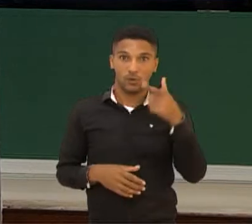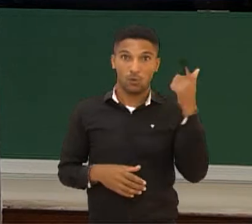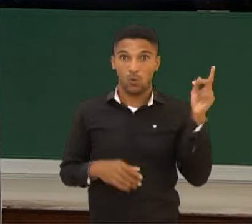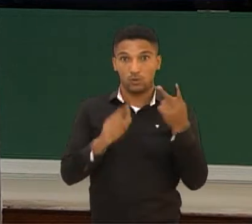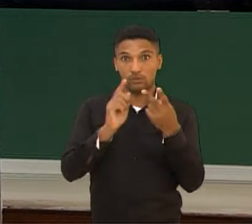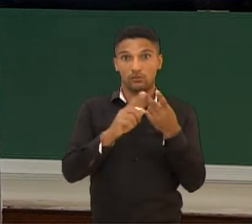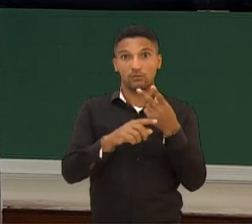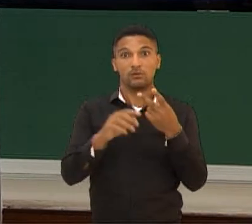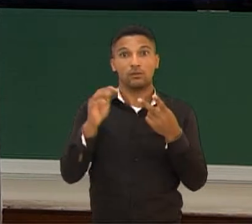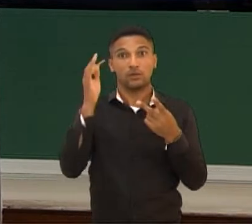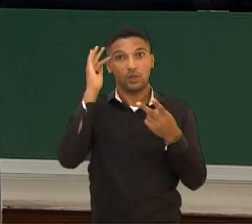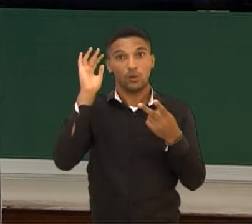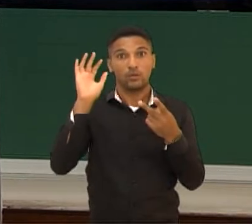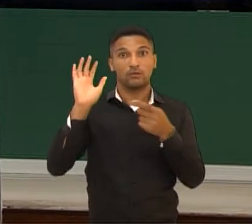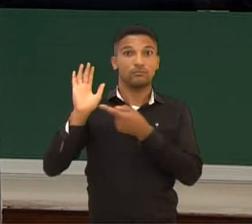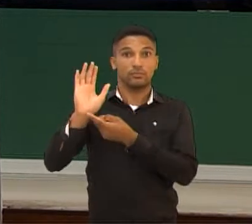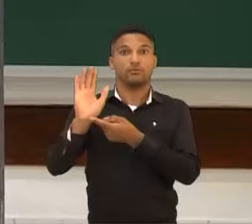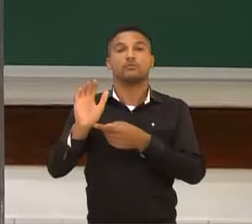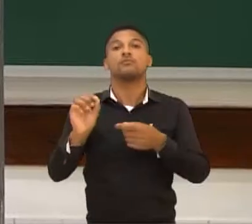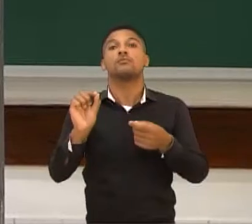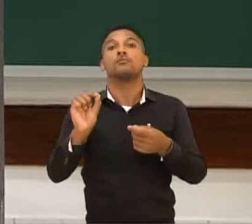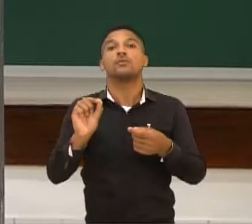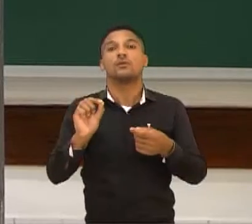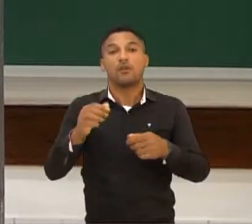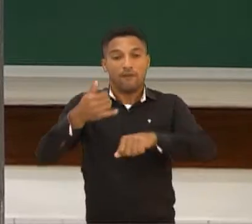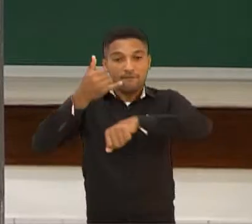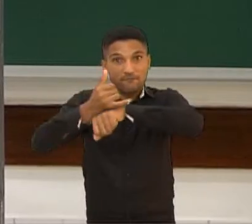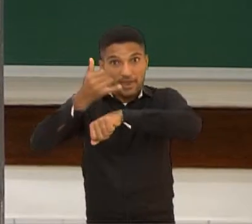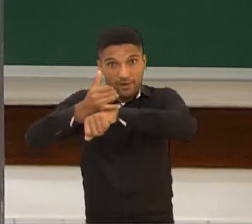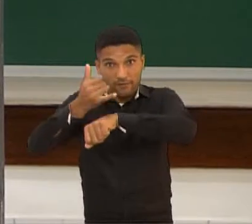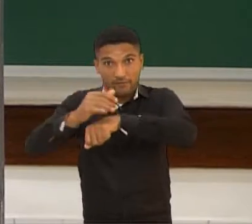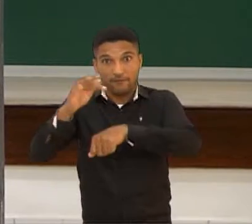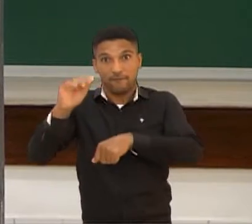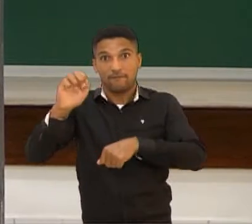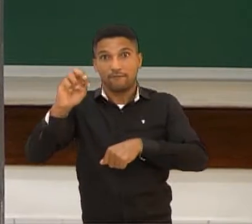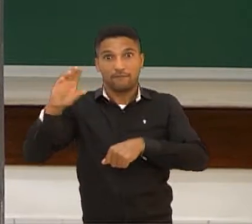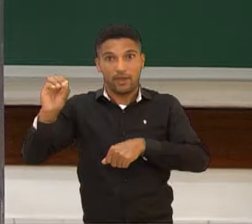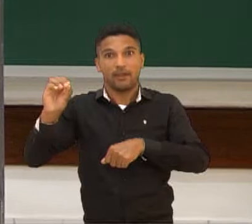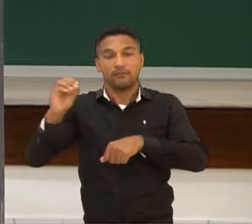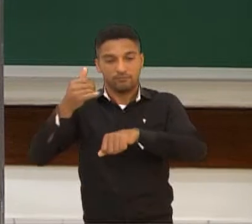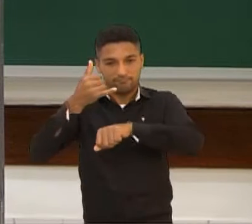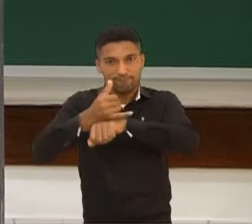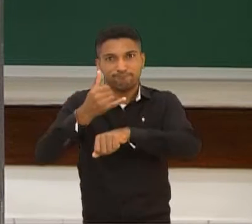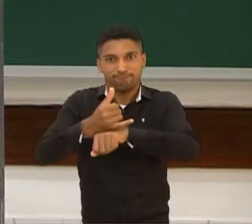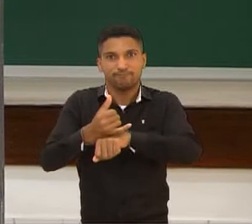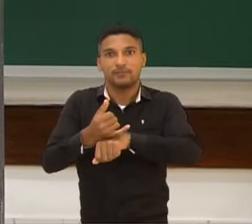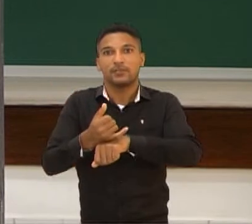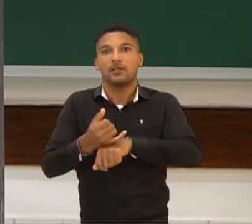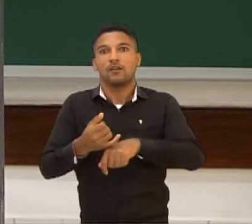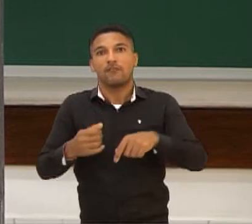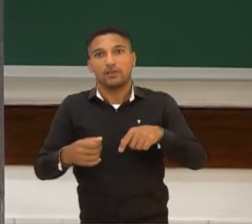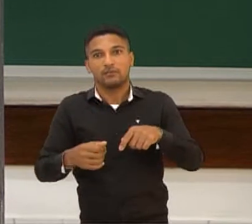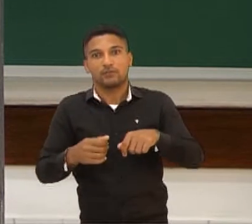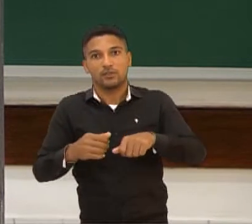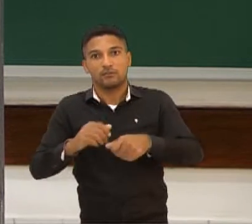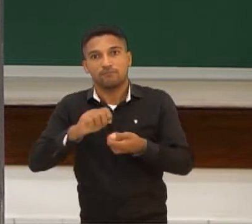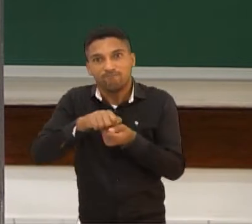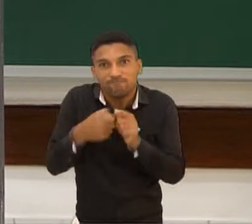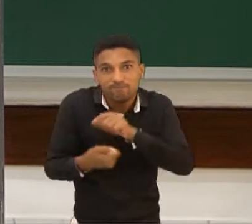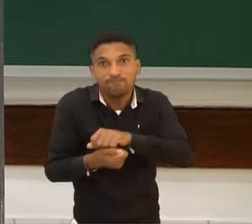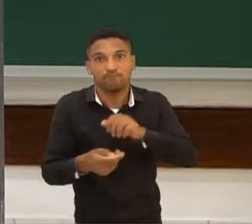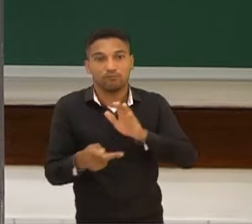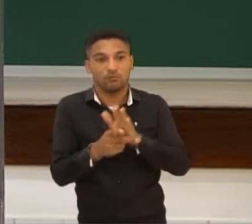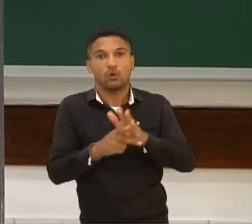eles dominavam o ferro, eles conseguiam fazer tantos instrumentos, aliás, né, para o manejo da